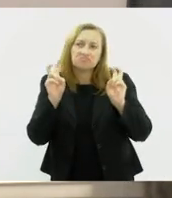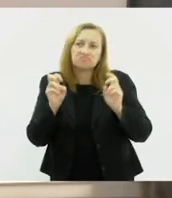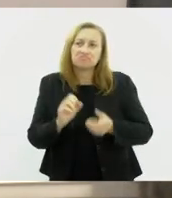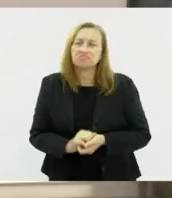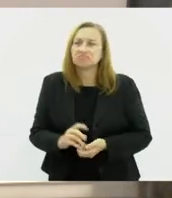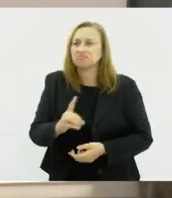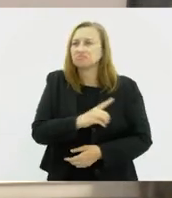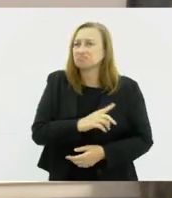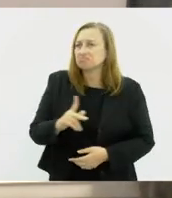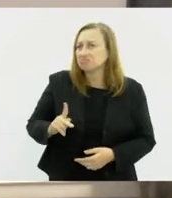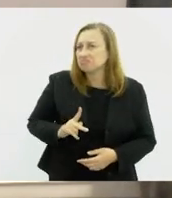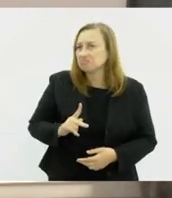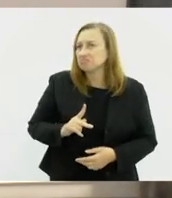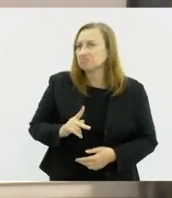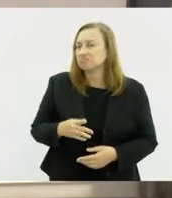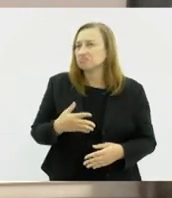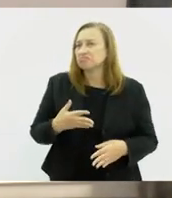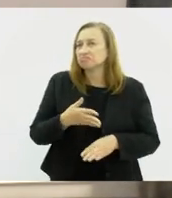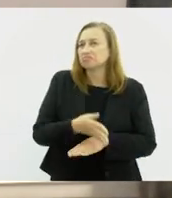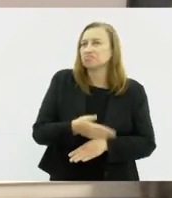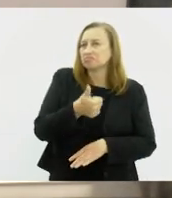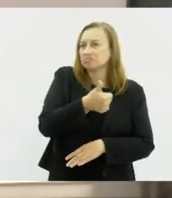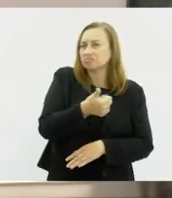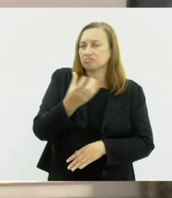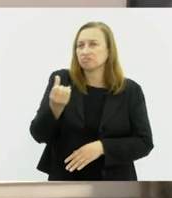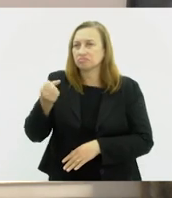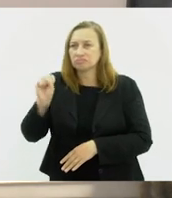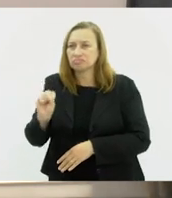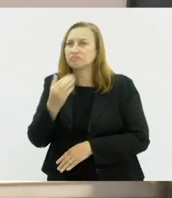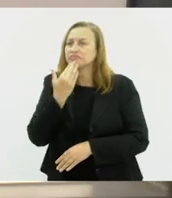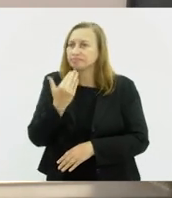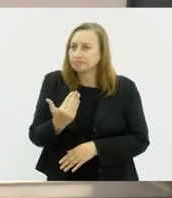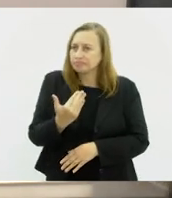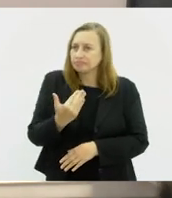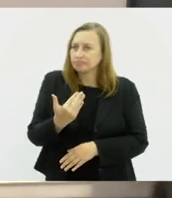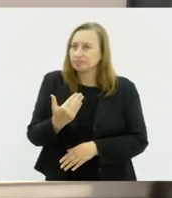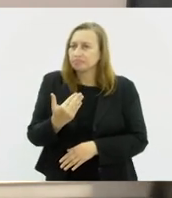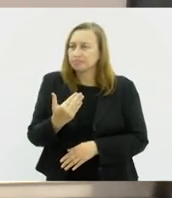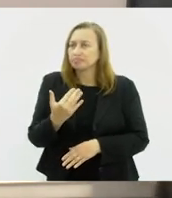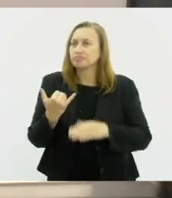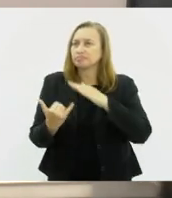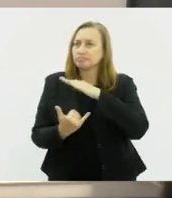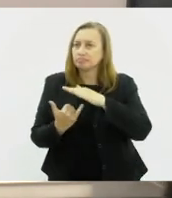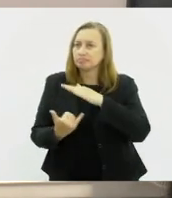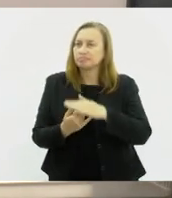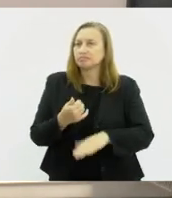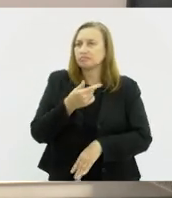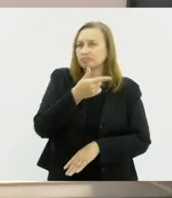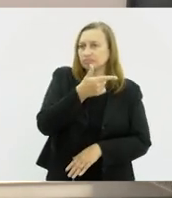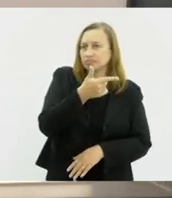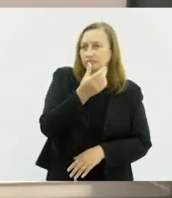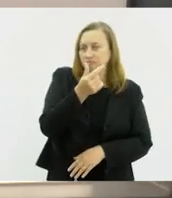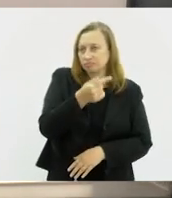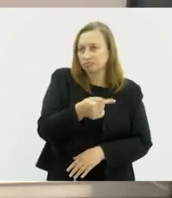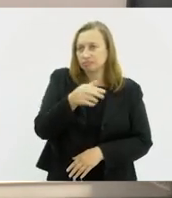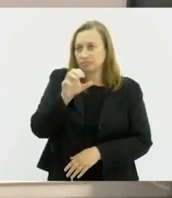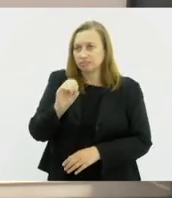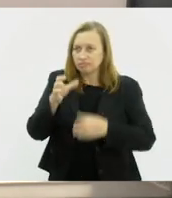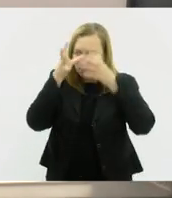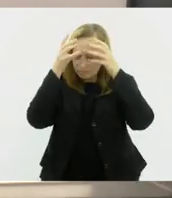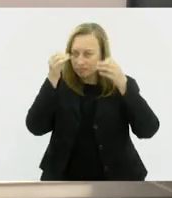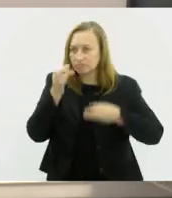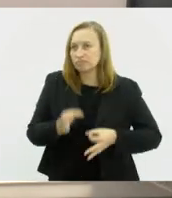defensoria ingressou em 2018 pedindo a extinção da súmula 70 do Tribunal de